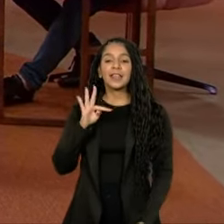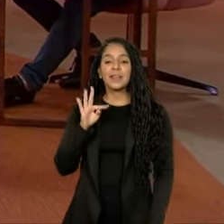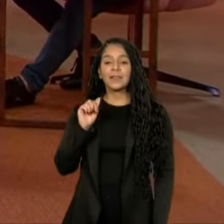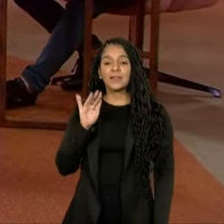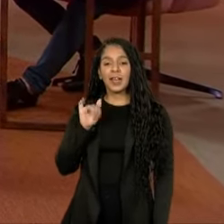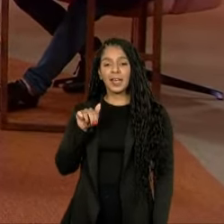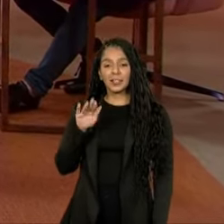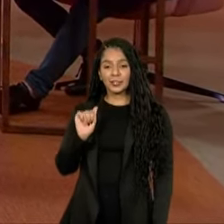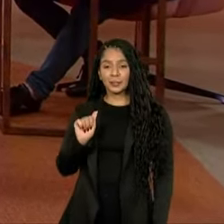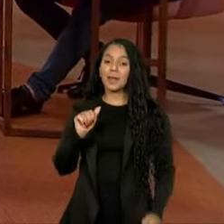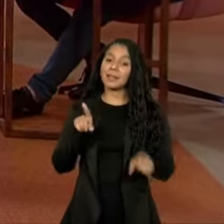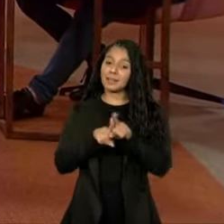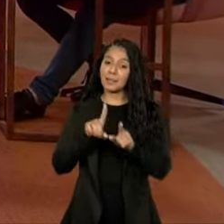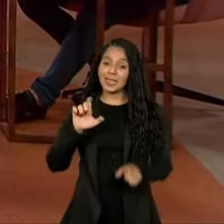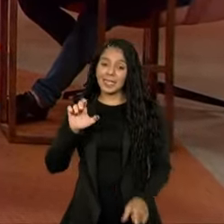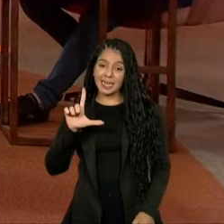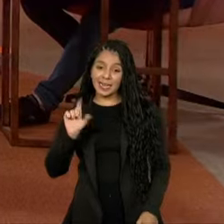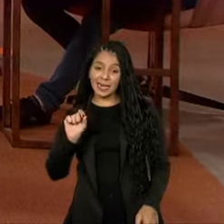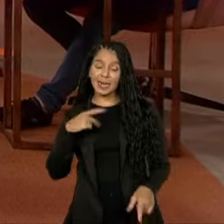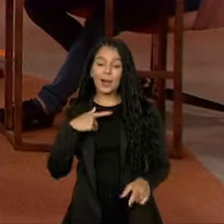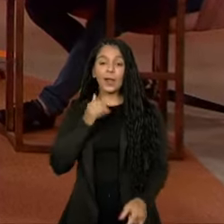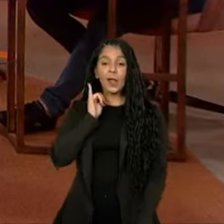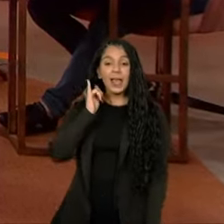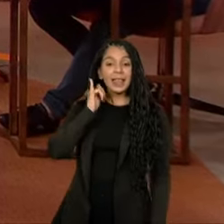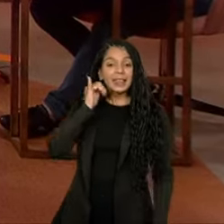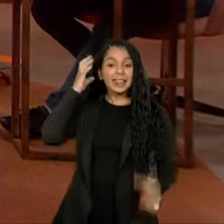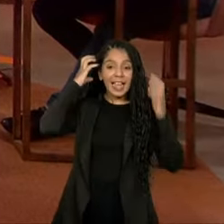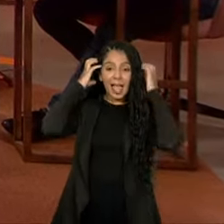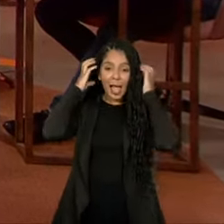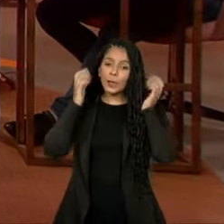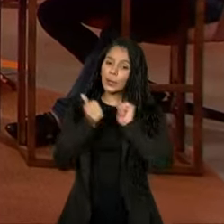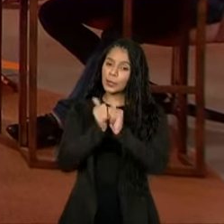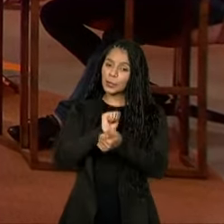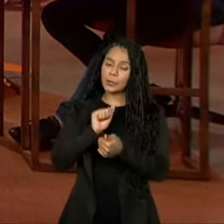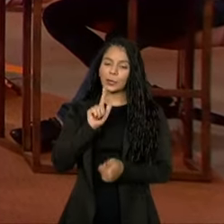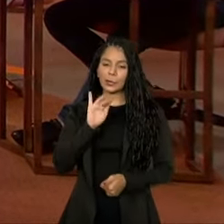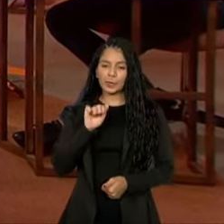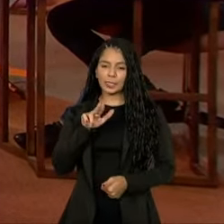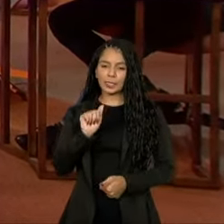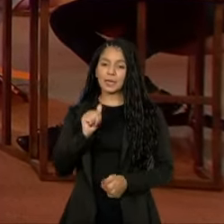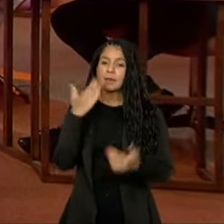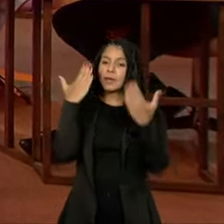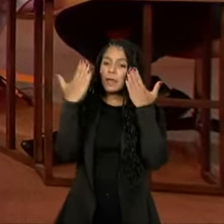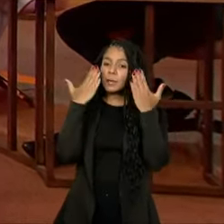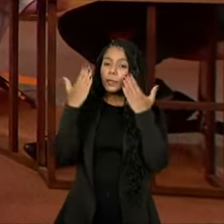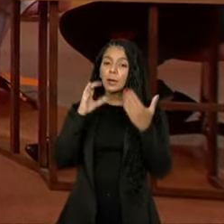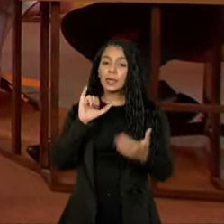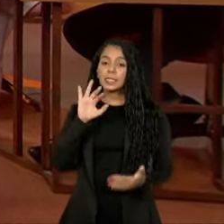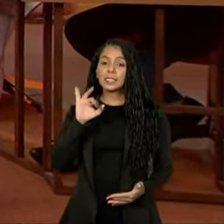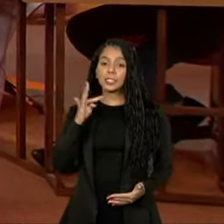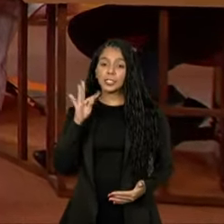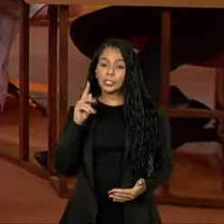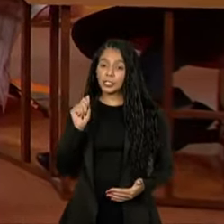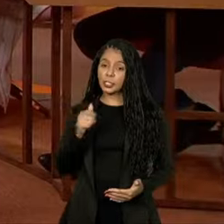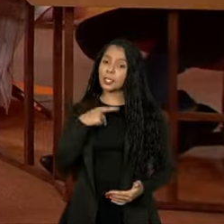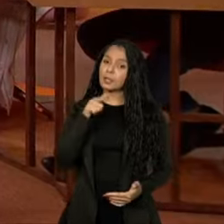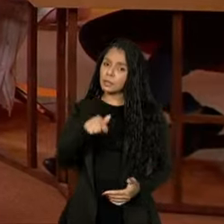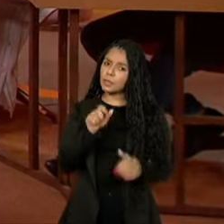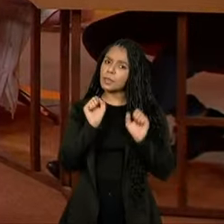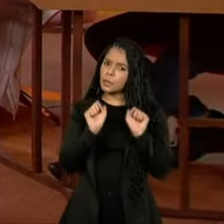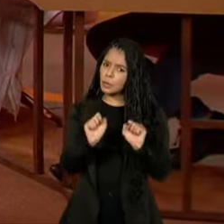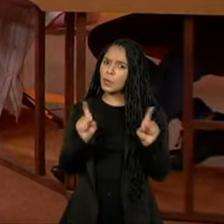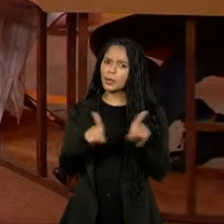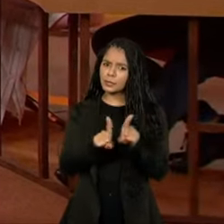Bernardes, Léo Jaime, a narradora esportiva Luciana Zogaib e a psicóloga Cintia Aleixo. E você também pode e